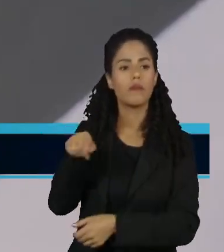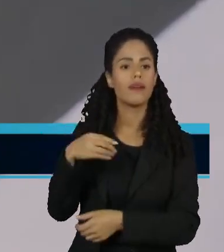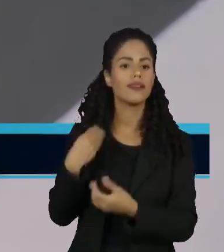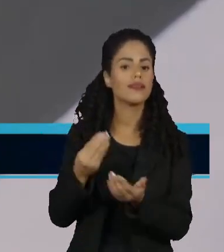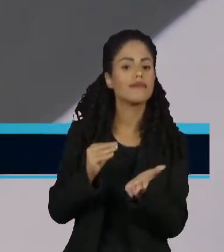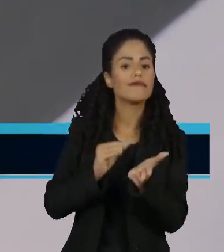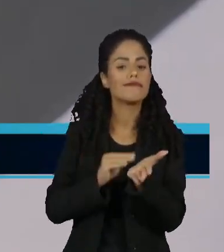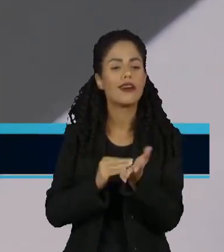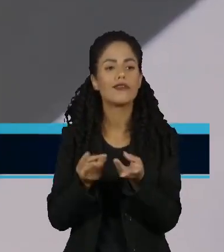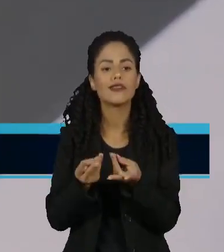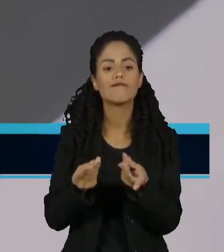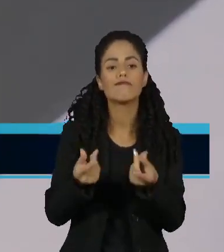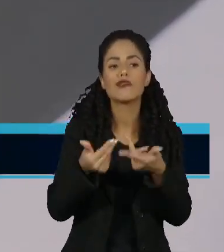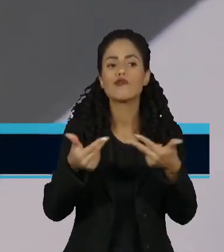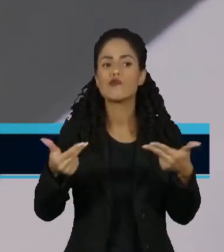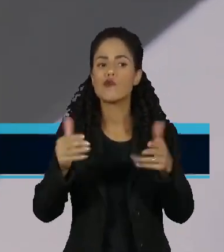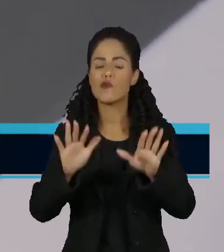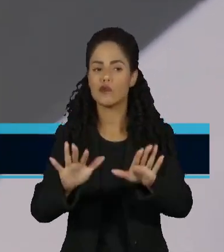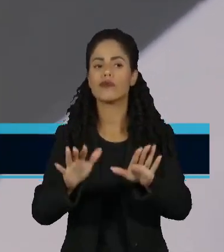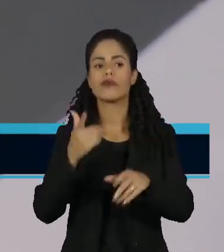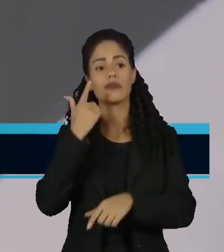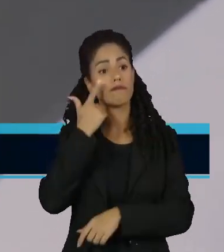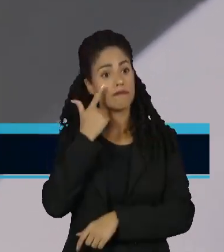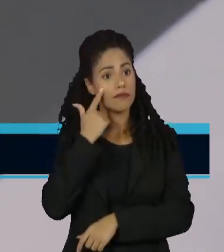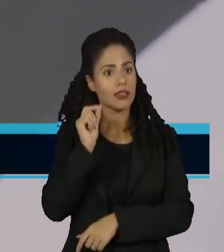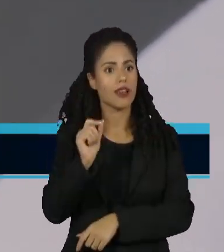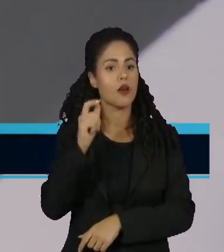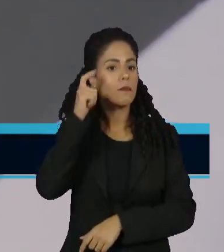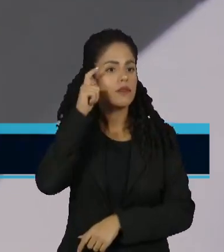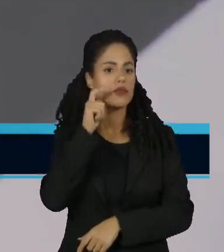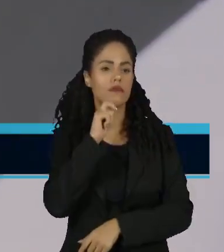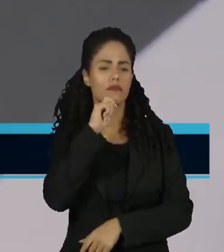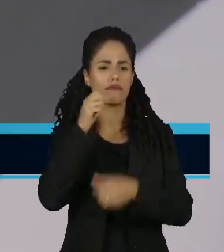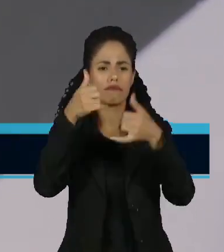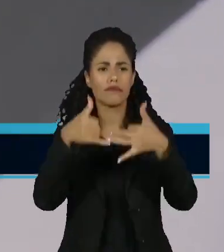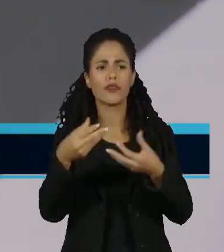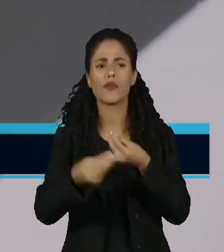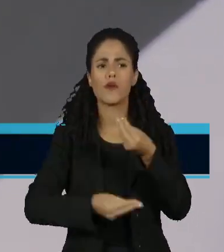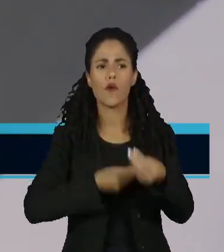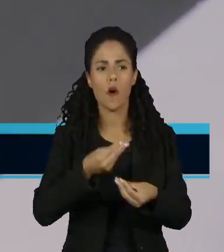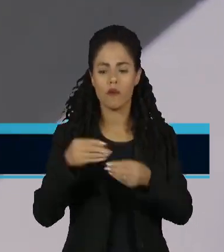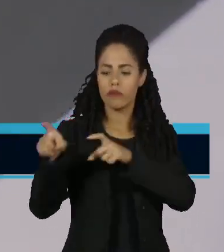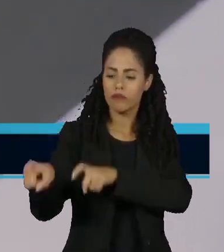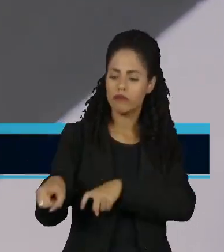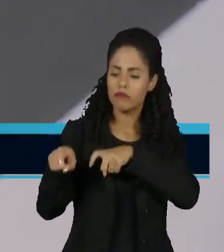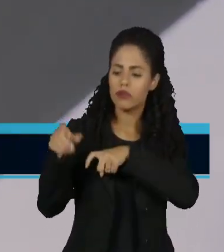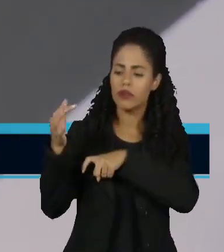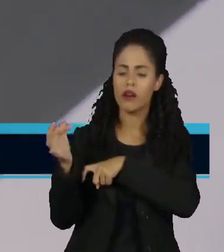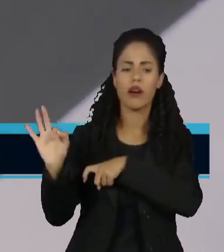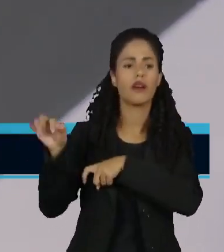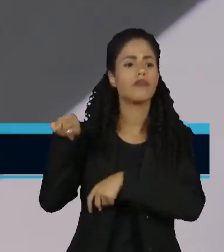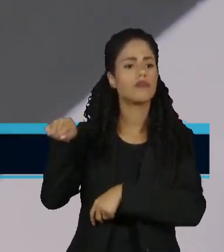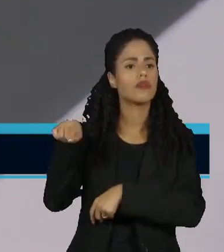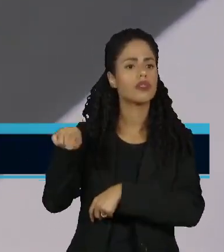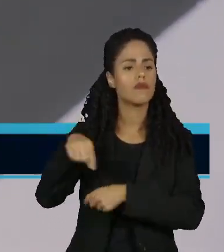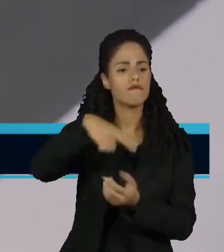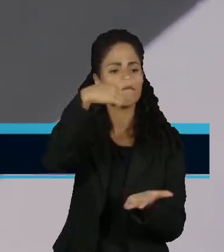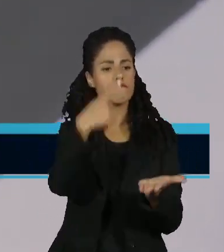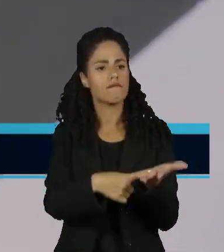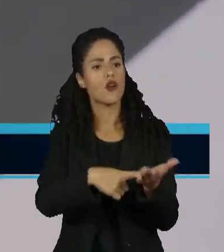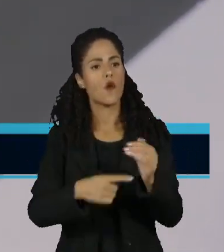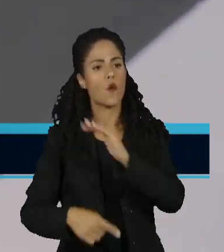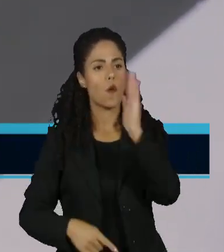isso... Internamente, o Macron não tem como justificar para o agronegócio francês que vai fazer um acordo